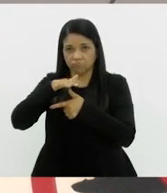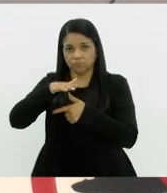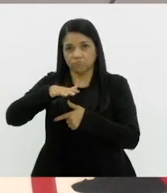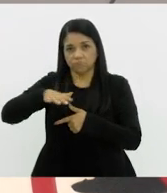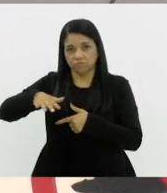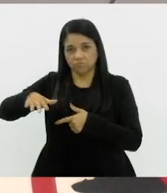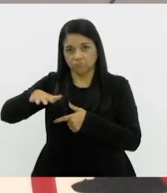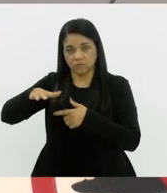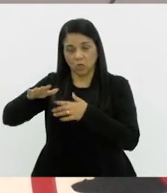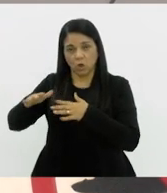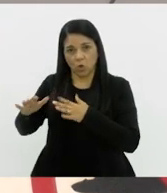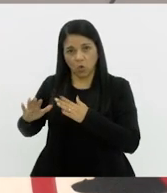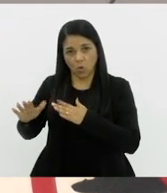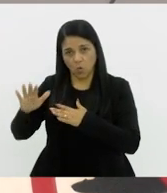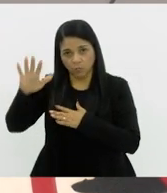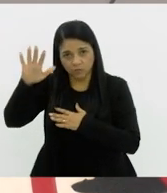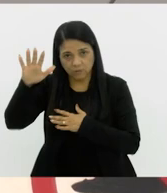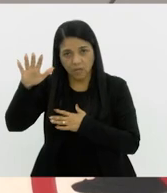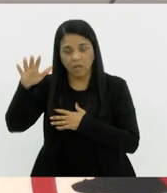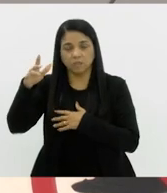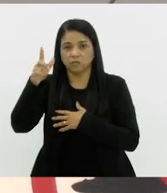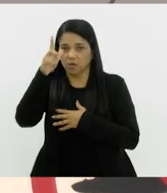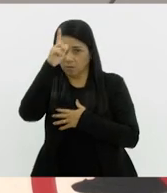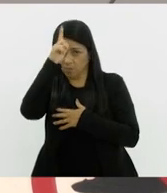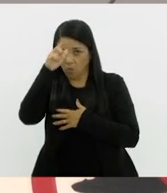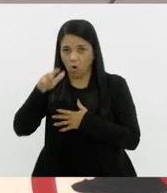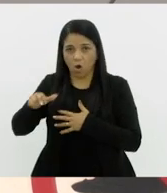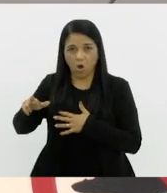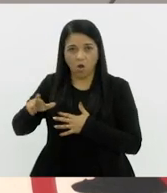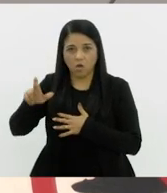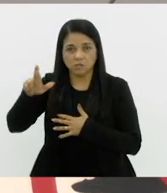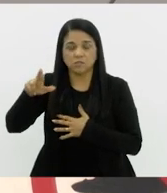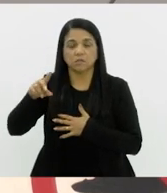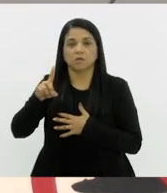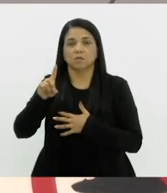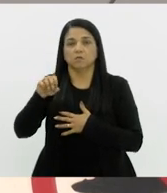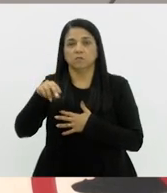as comunidades, né, Alemão, Rocinha, Dona Marta, etc.